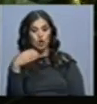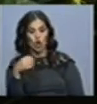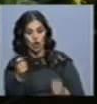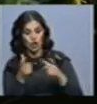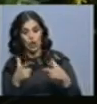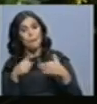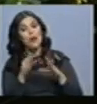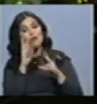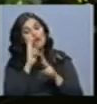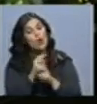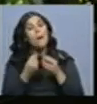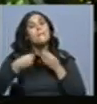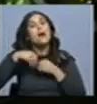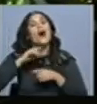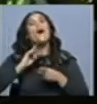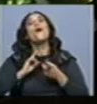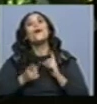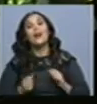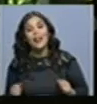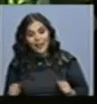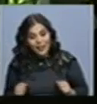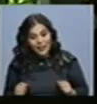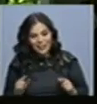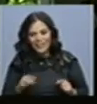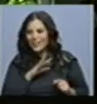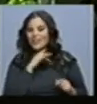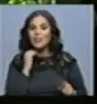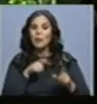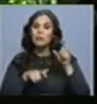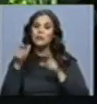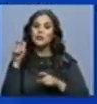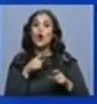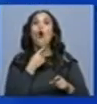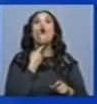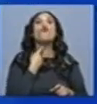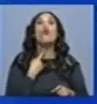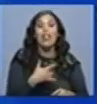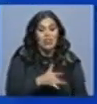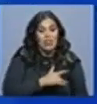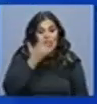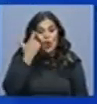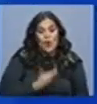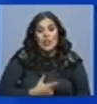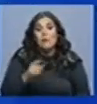também conseguiu encontrar, e isto é particularmente curioso para pessoas golosas como eu, traços de